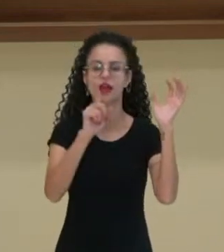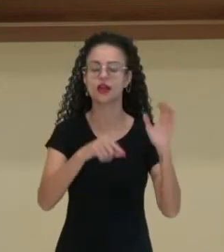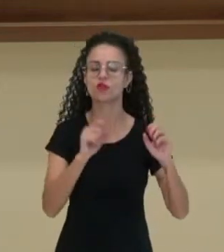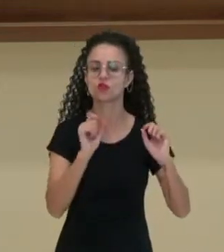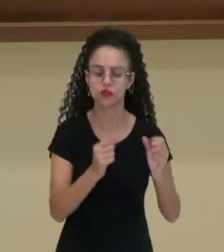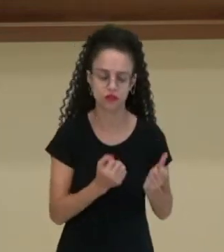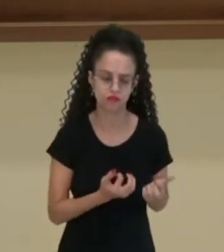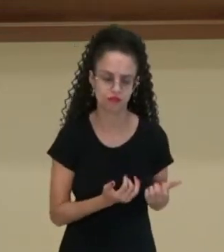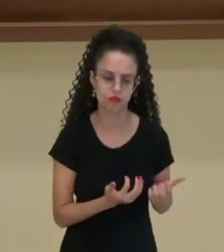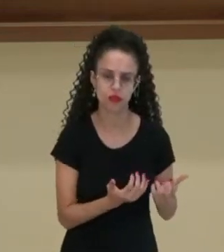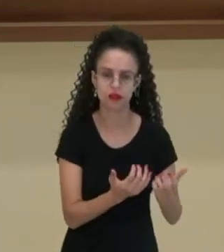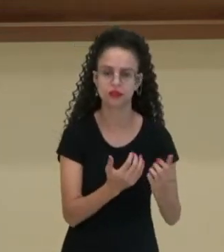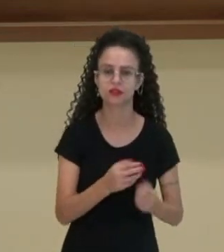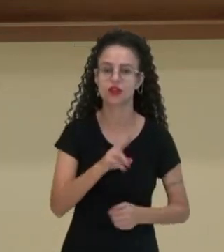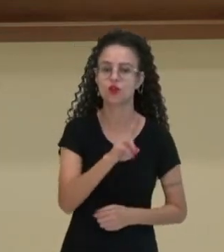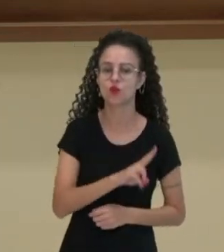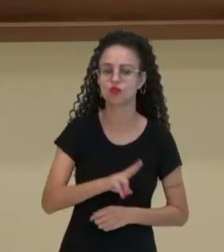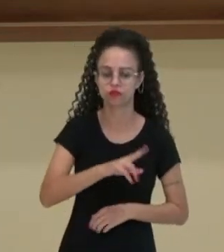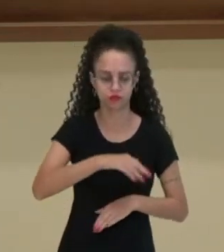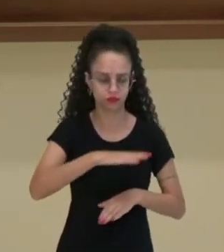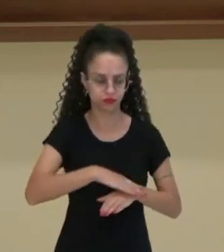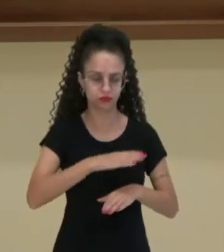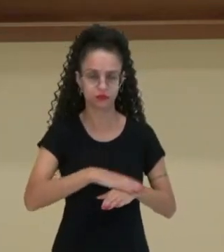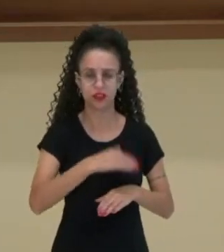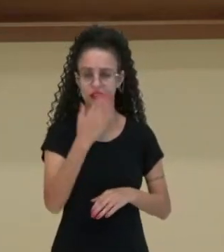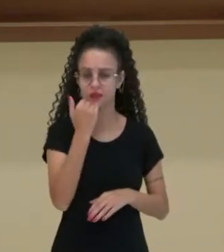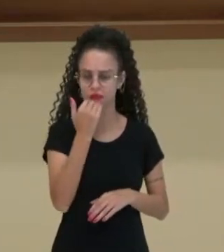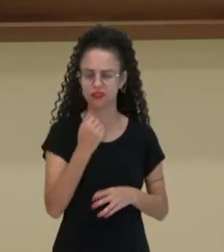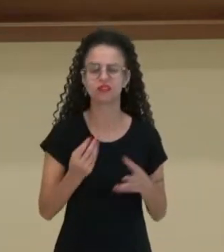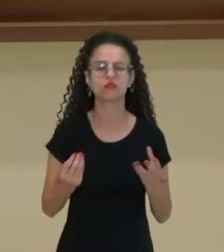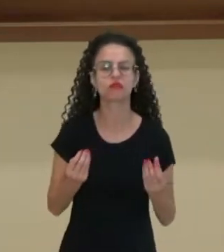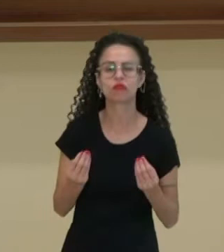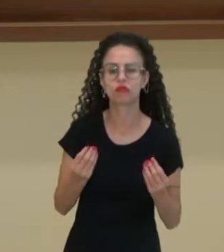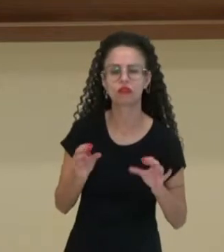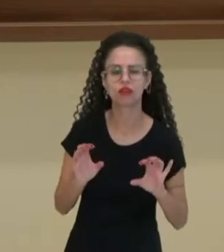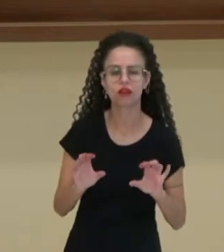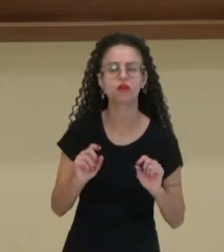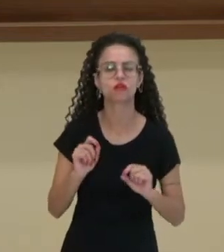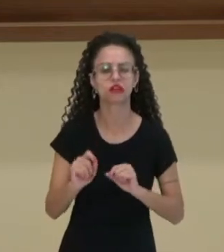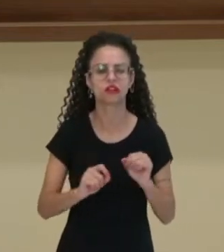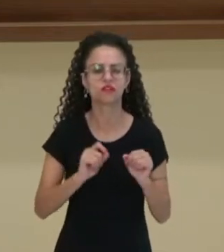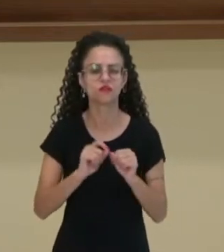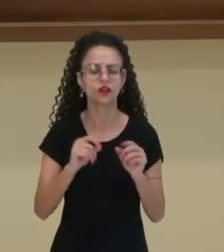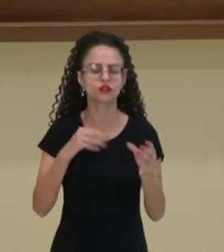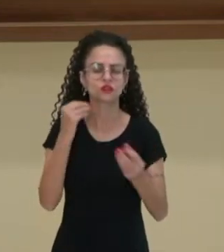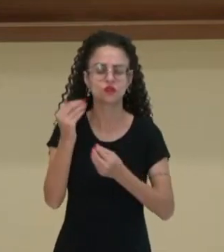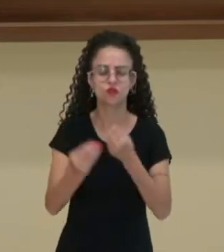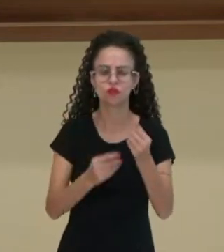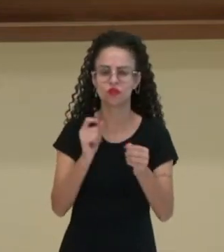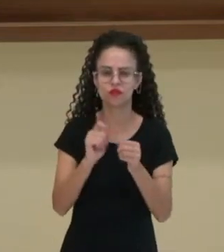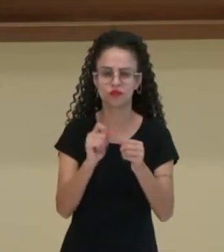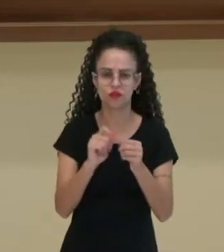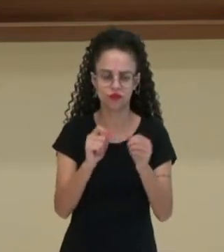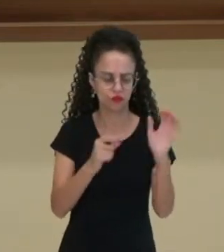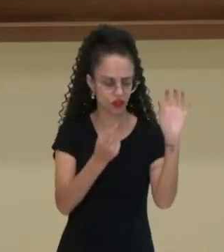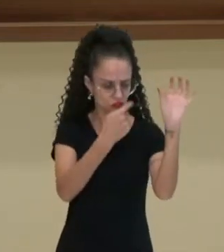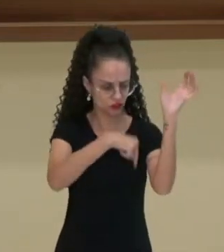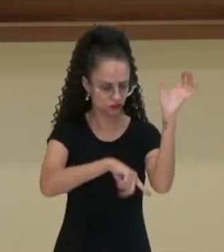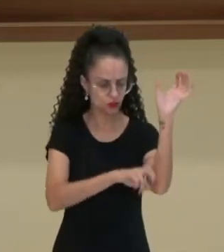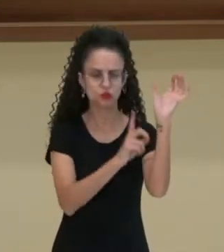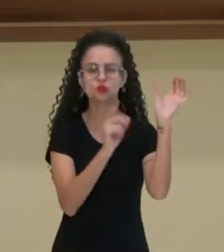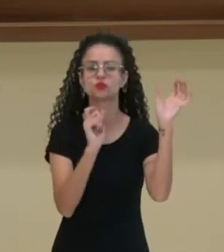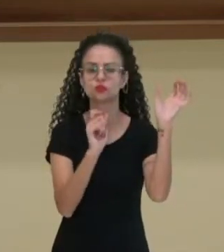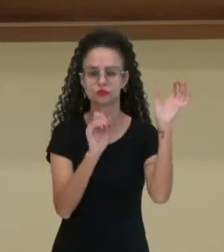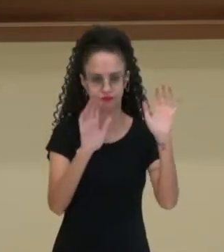plantinha se utiliza para se alimentar. Professora, mas como que é mesmo? O que ela utiliza? Como que ela faz ali na fotossíntese? Muito